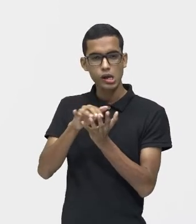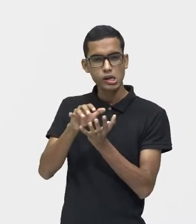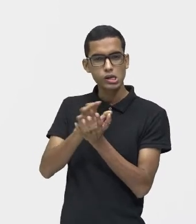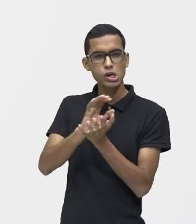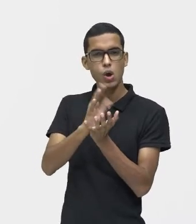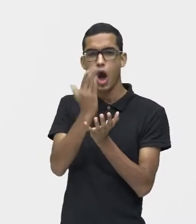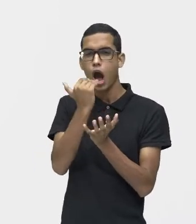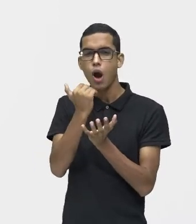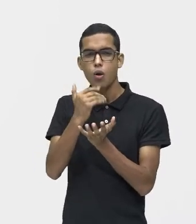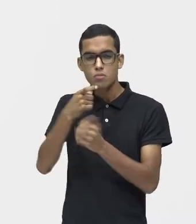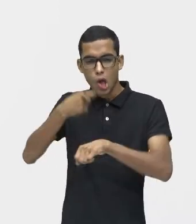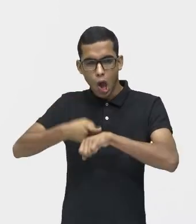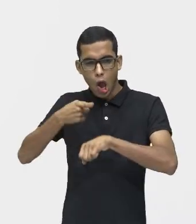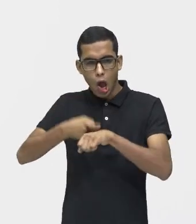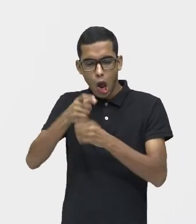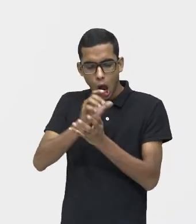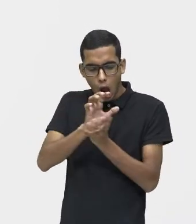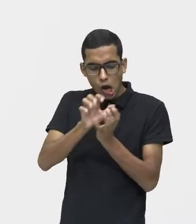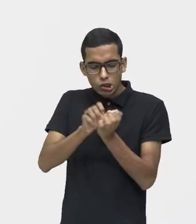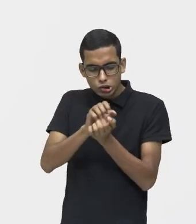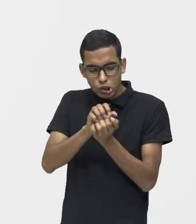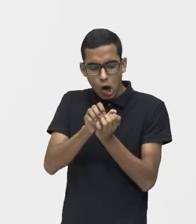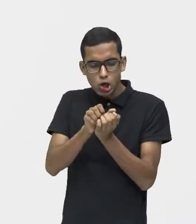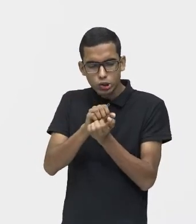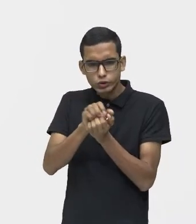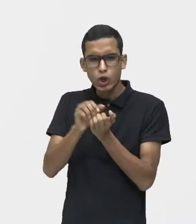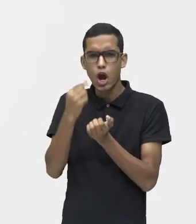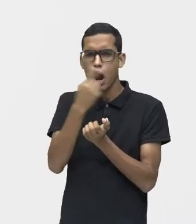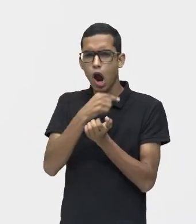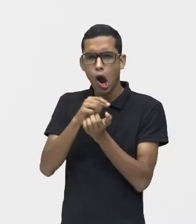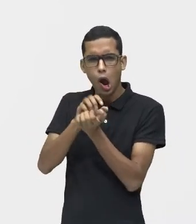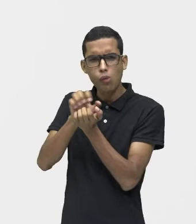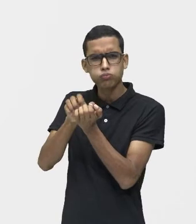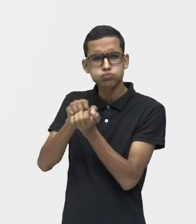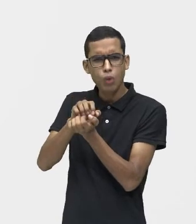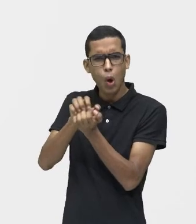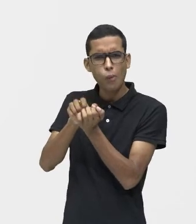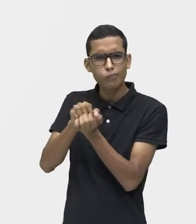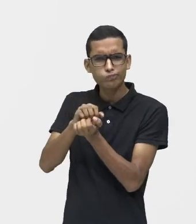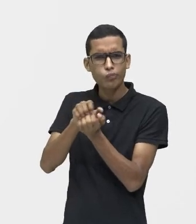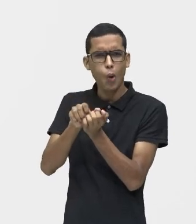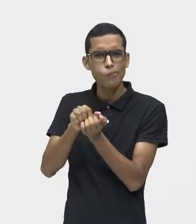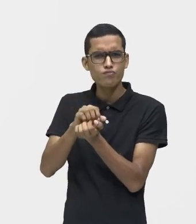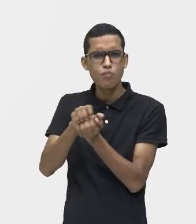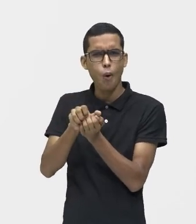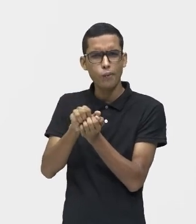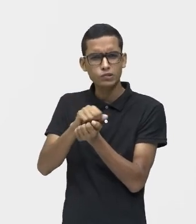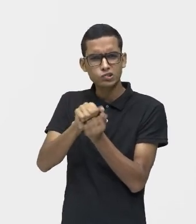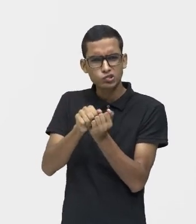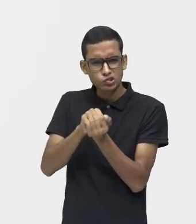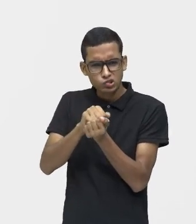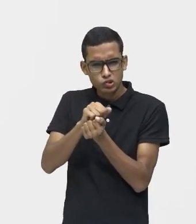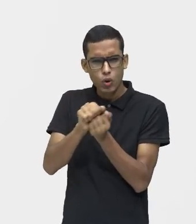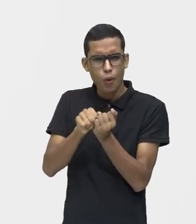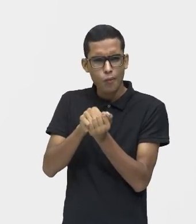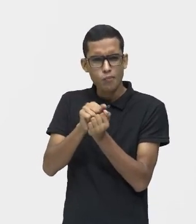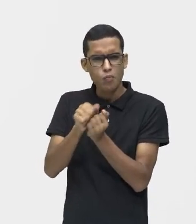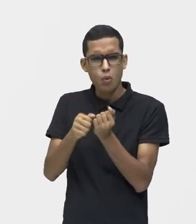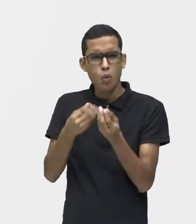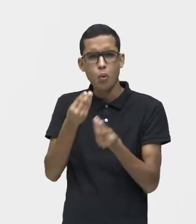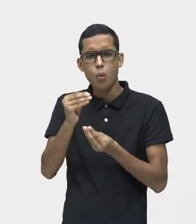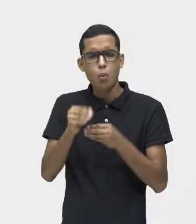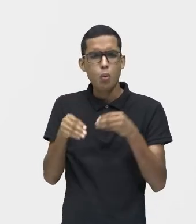atuam garantindo que os alimentos sejam cortados, triturados e amassados. Como é chamada essa etapa da